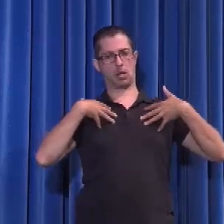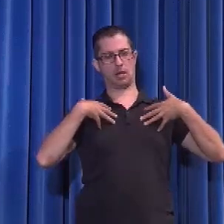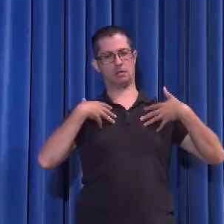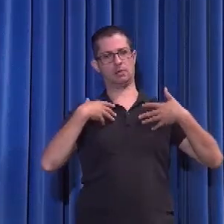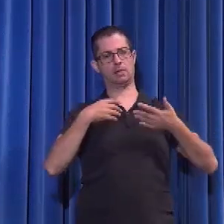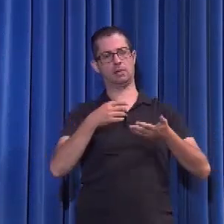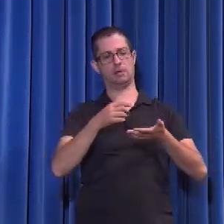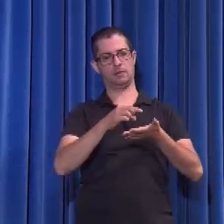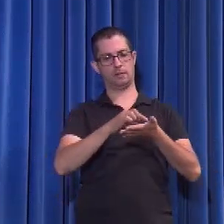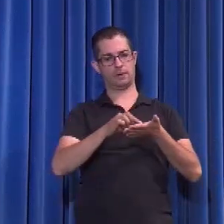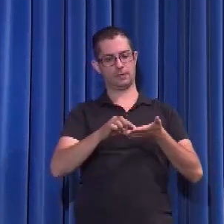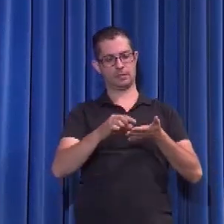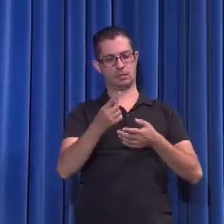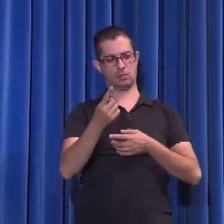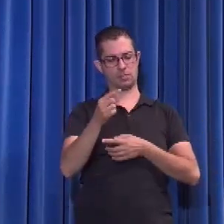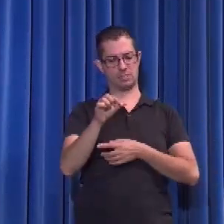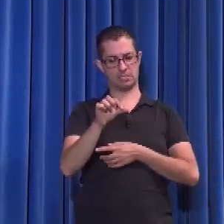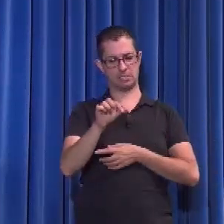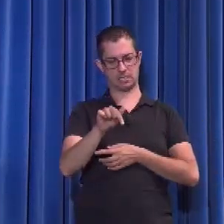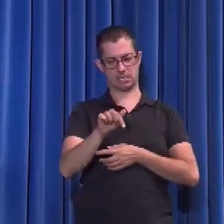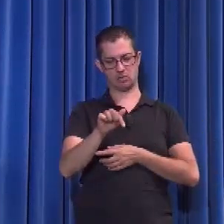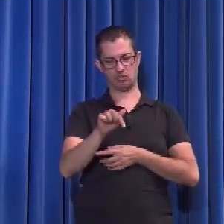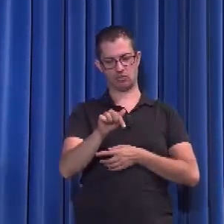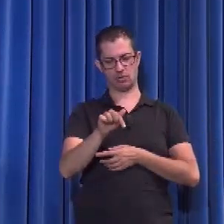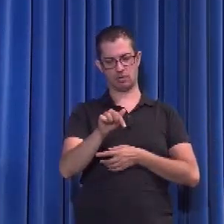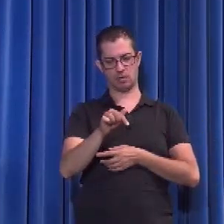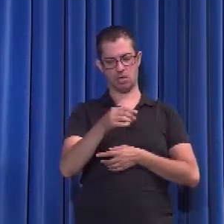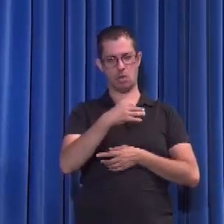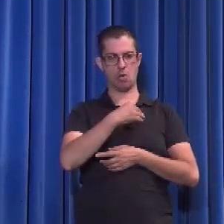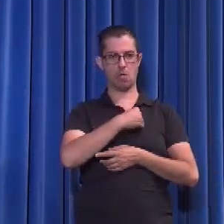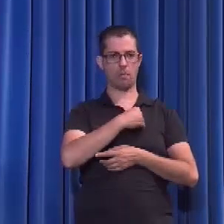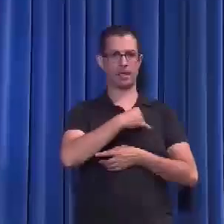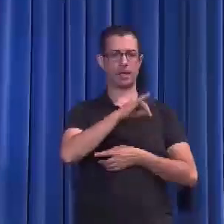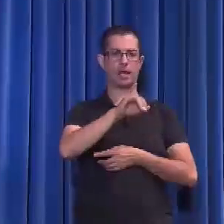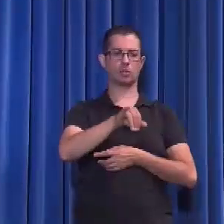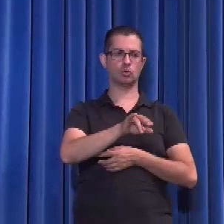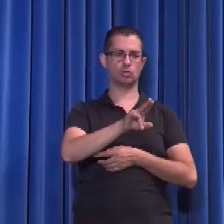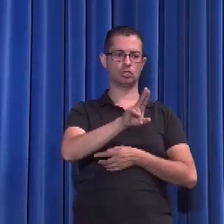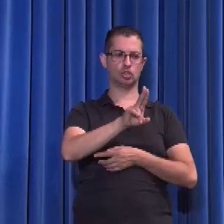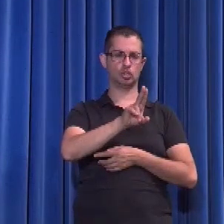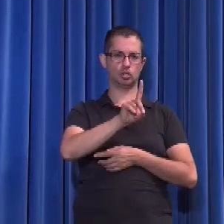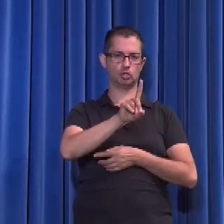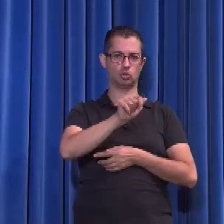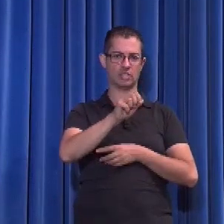favor, leia para nós, Leda. O pecado de Judá está escrito...